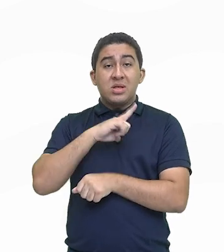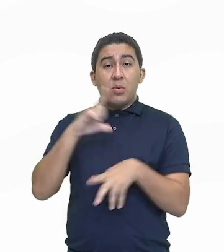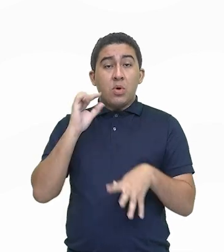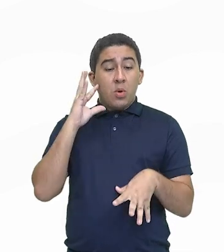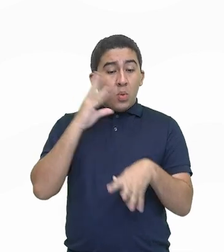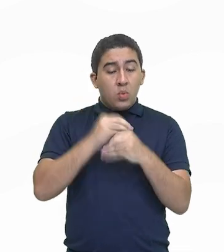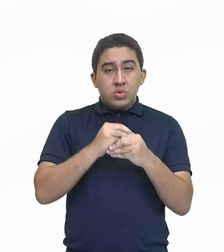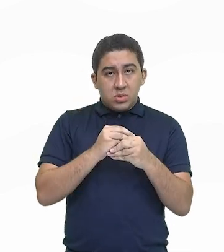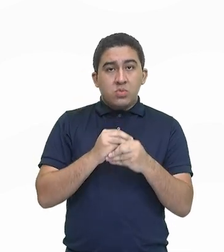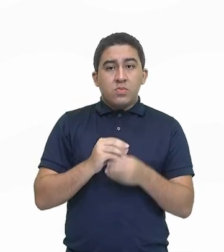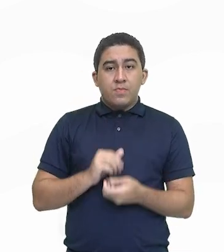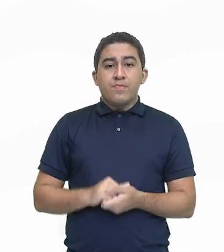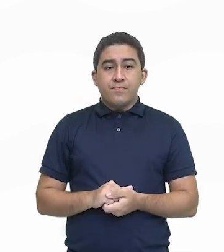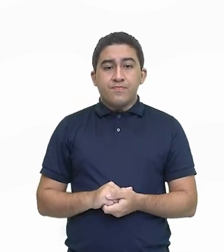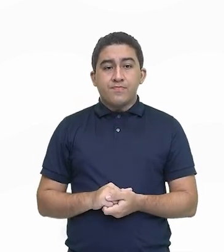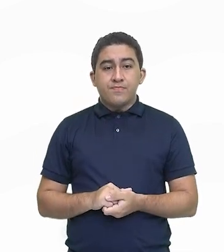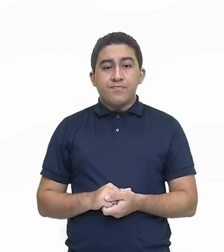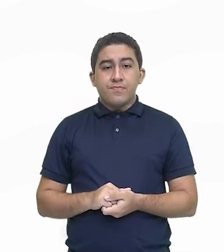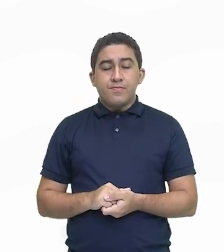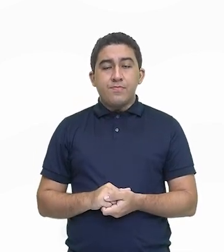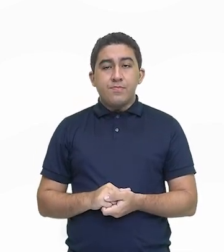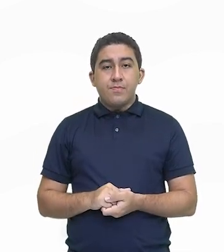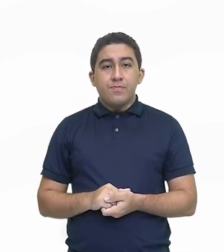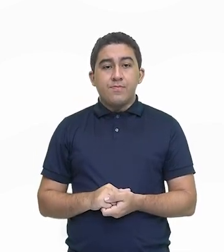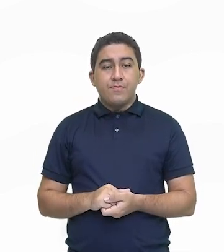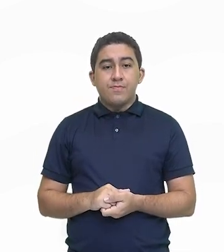conclusão, né? Você vai ter ali